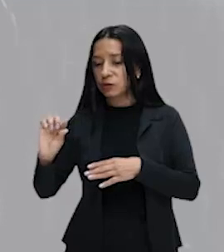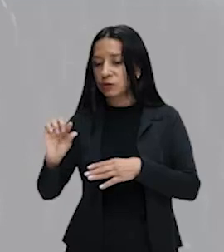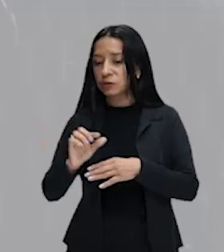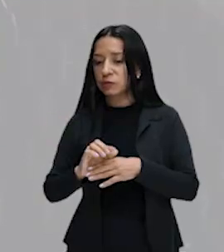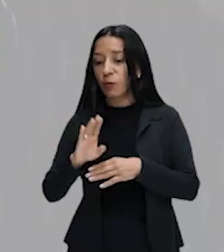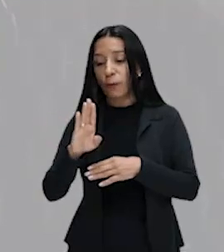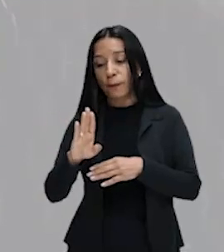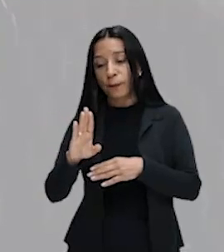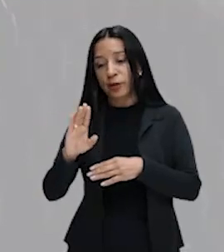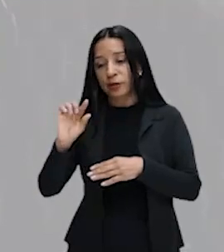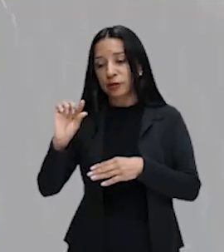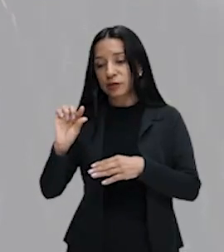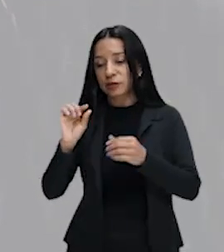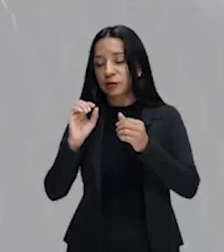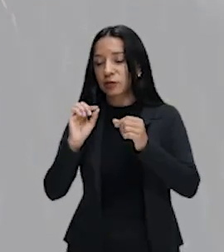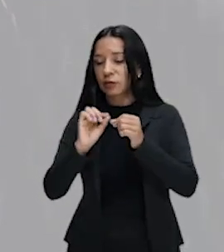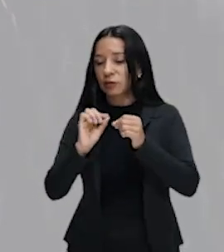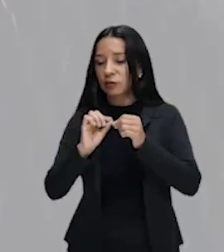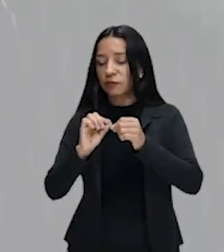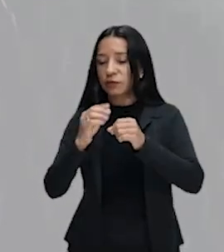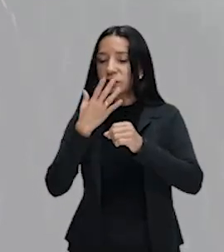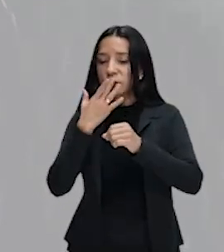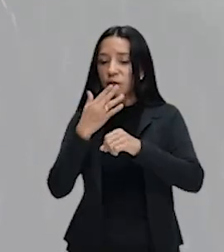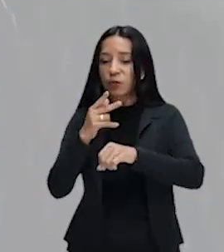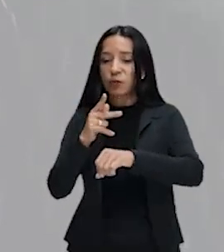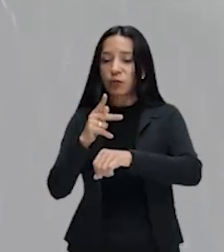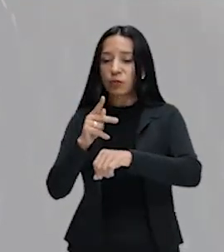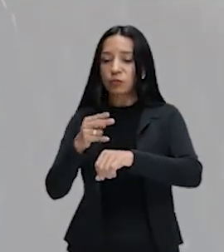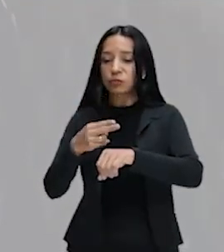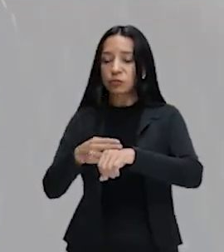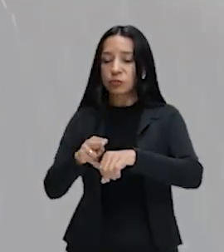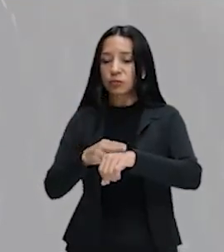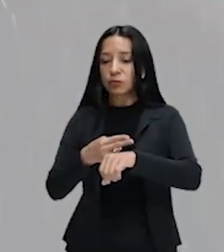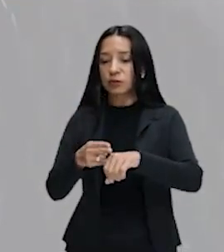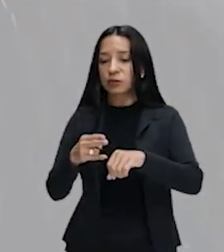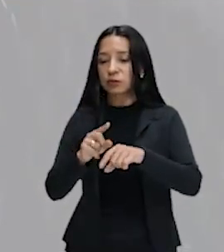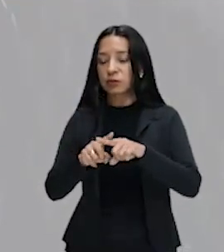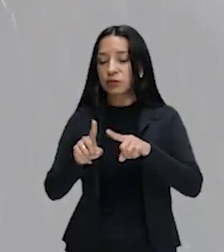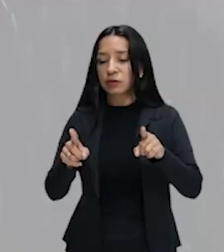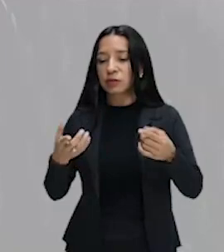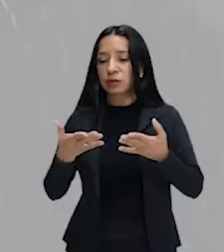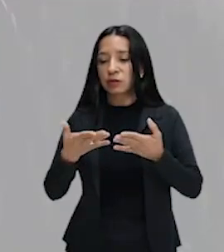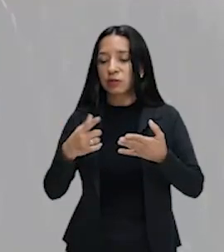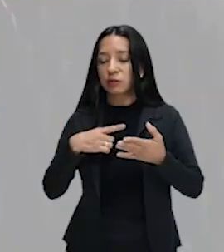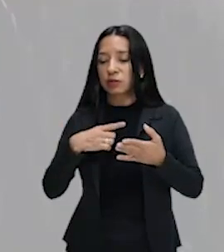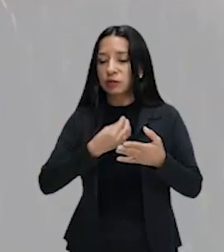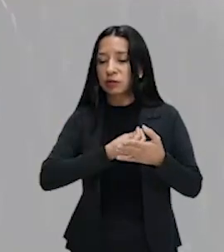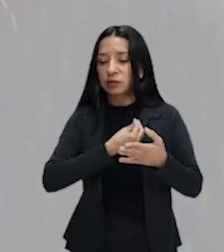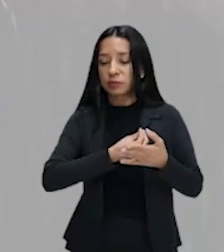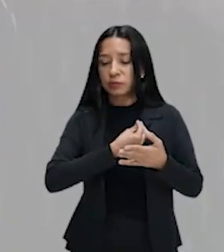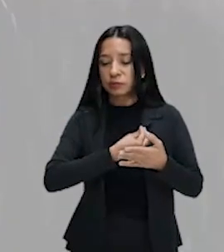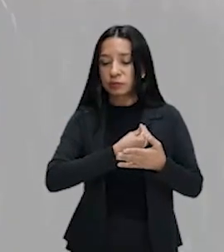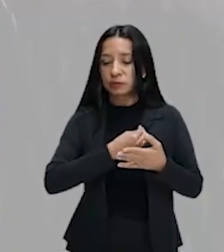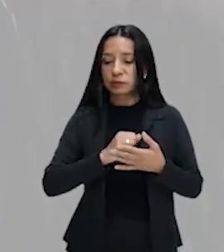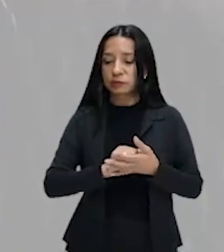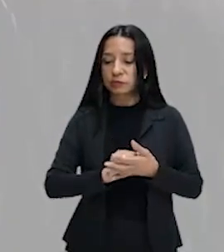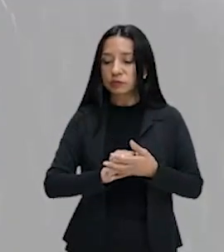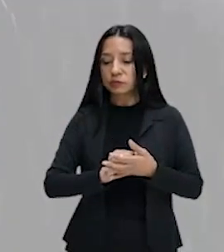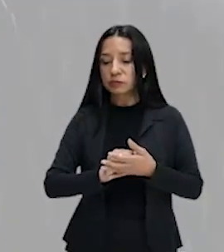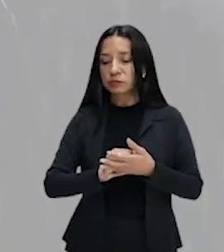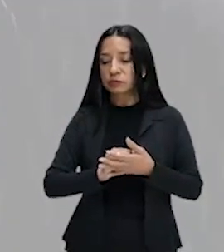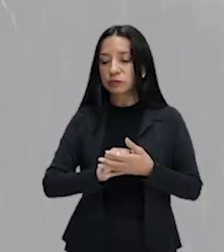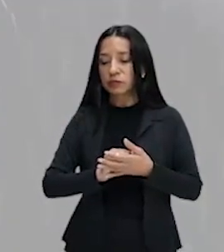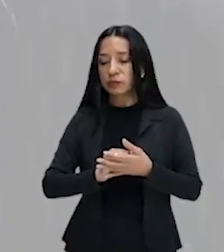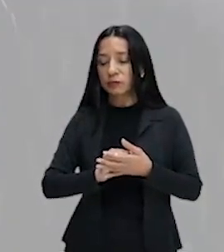novamente, ele produz o pigmento chocolate, mas agora, porque tem a presença somente do alelo